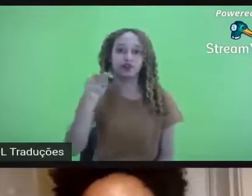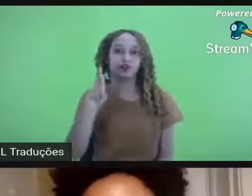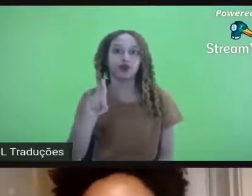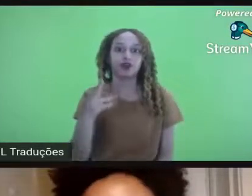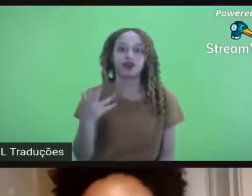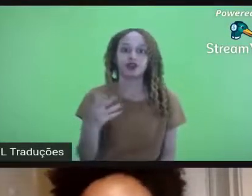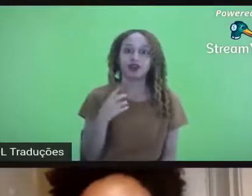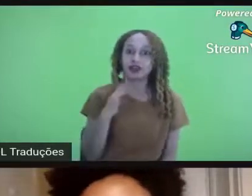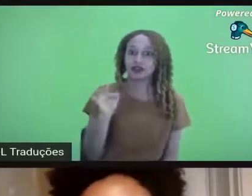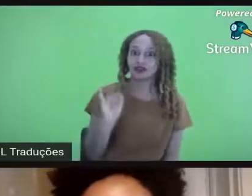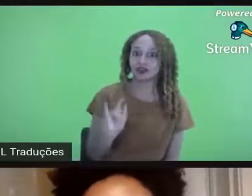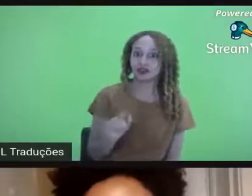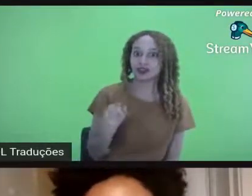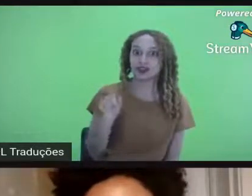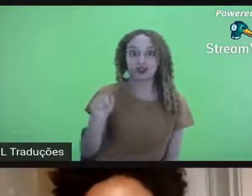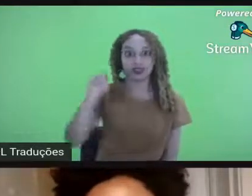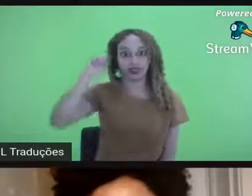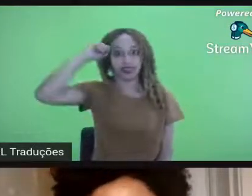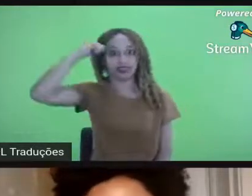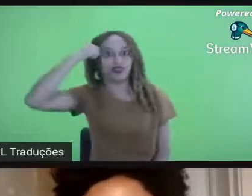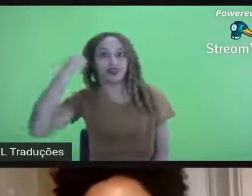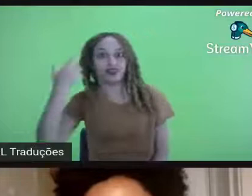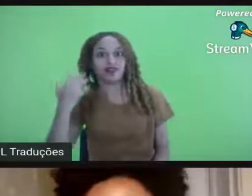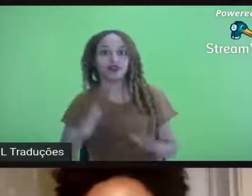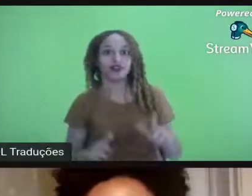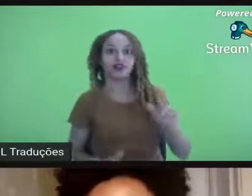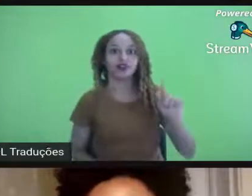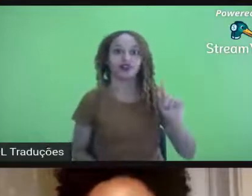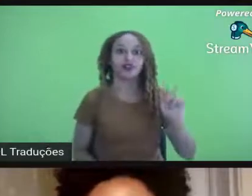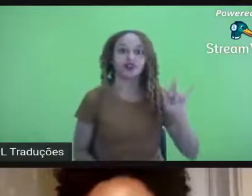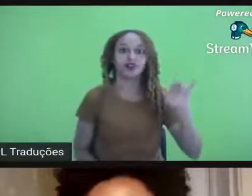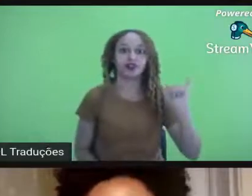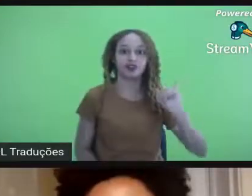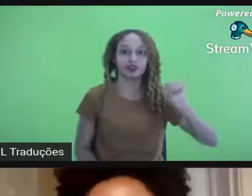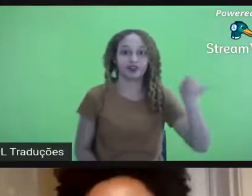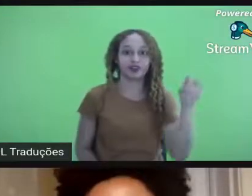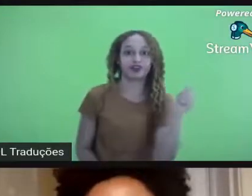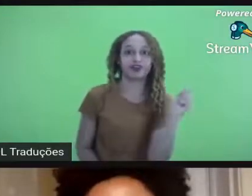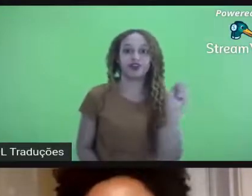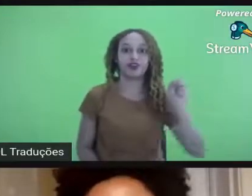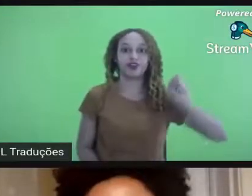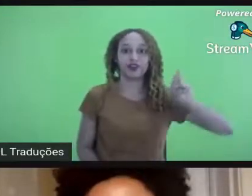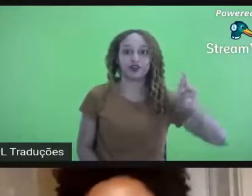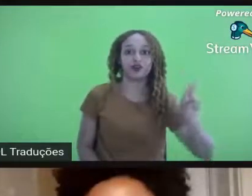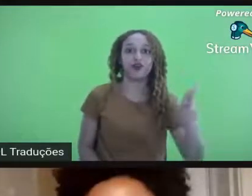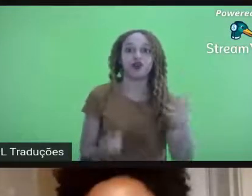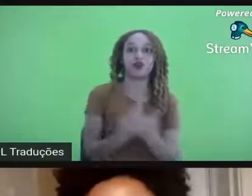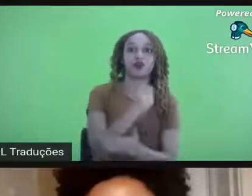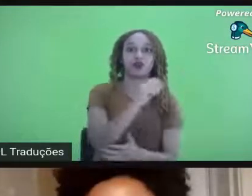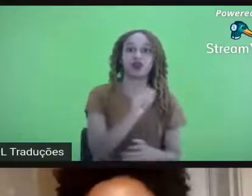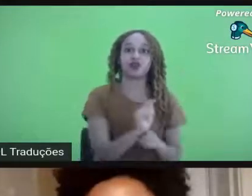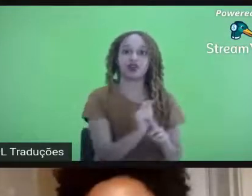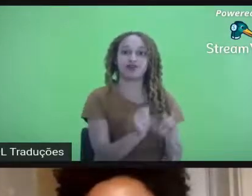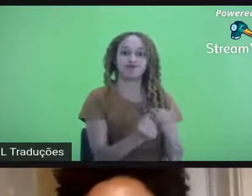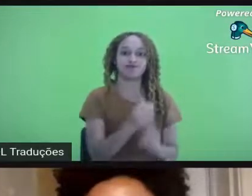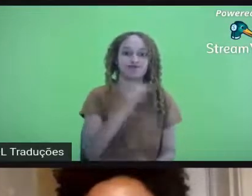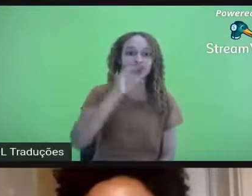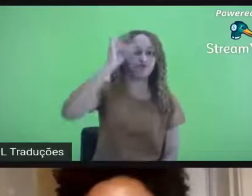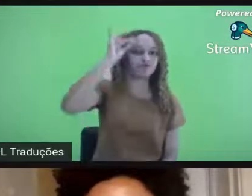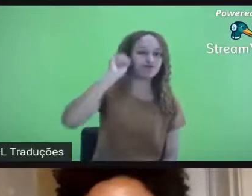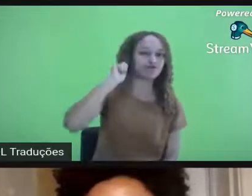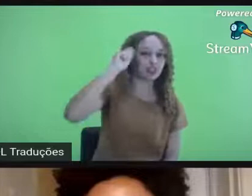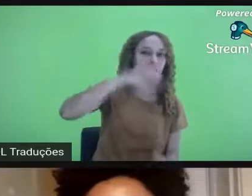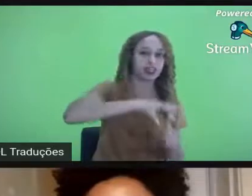repente, ele descobriu que é negro. Acontece que no Grajaú, uma liderança negra extremamente importante para aquela comunidade